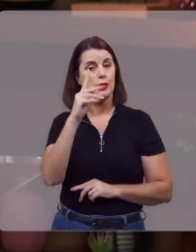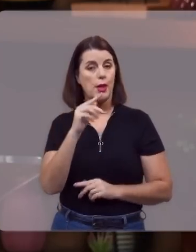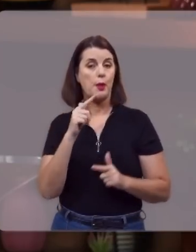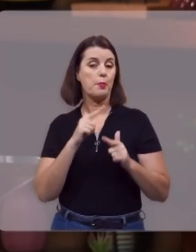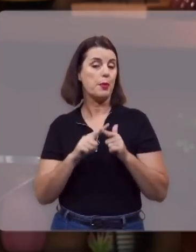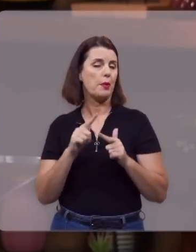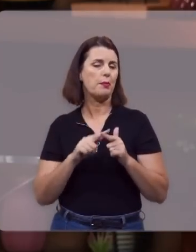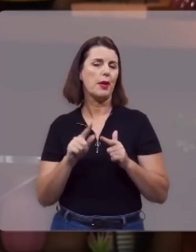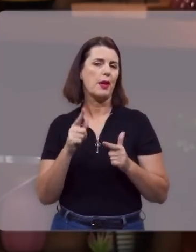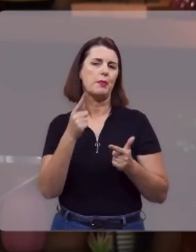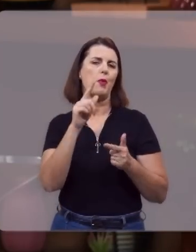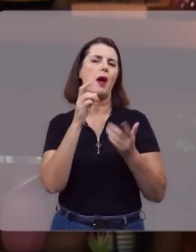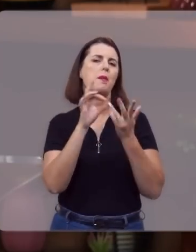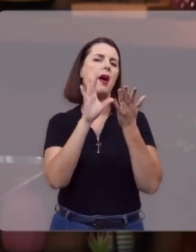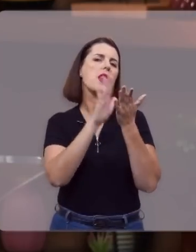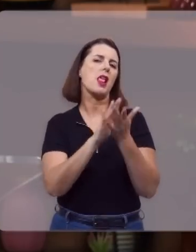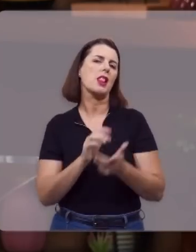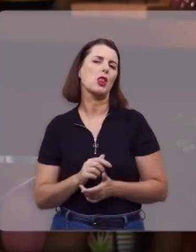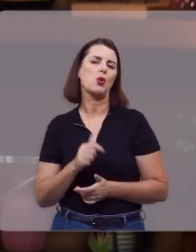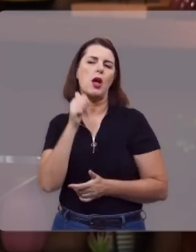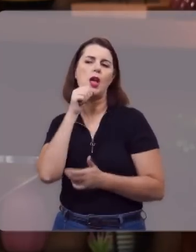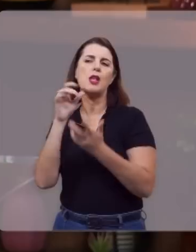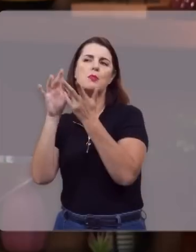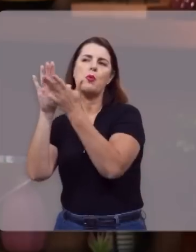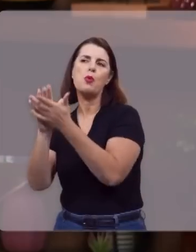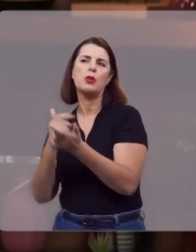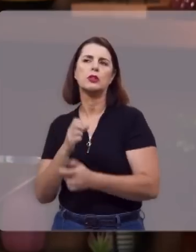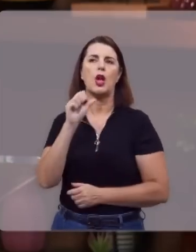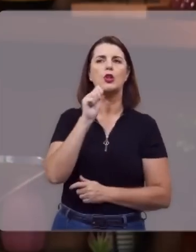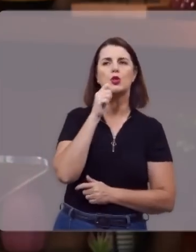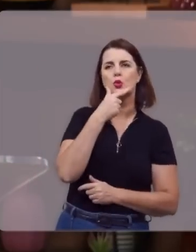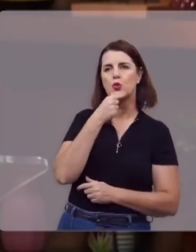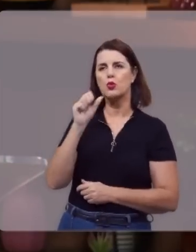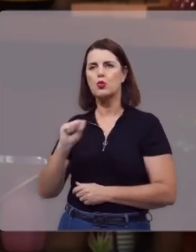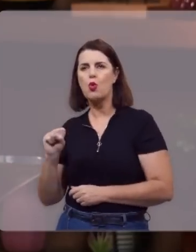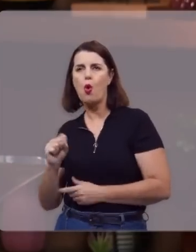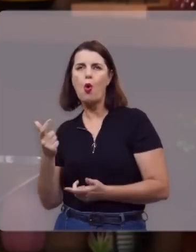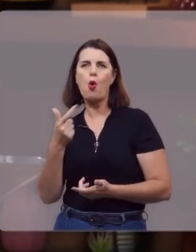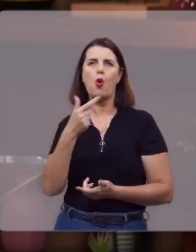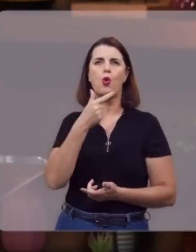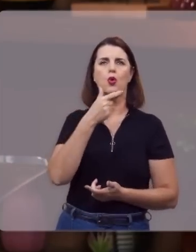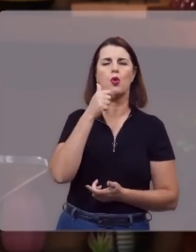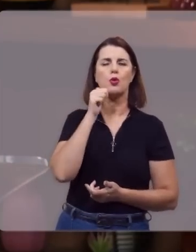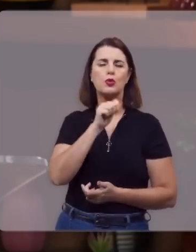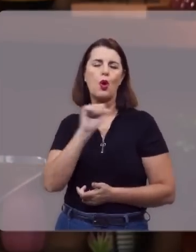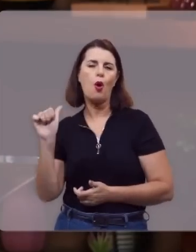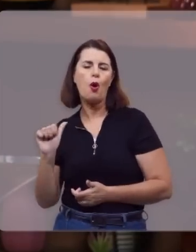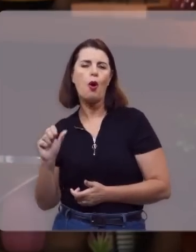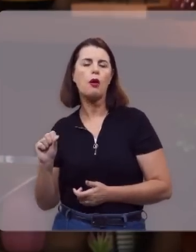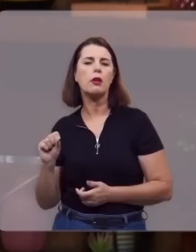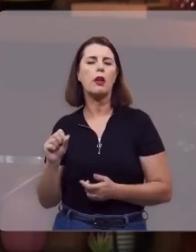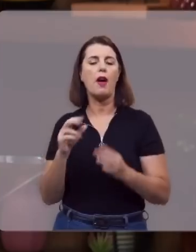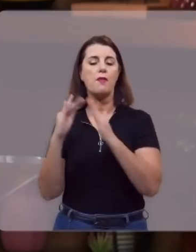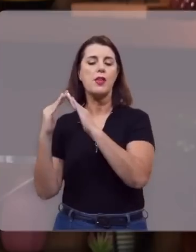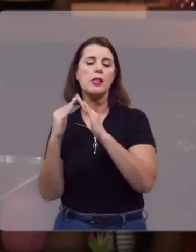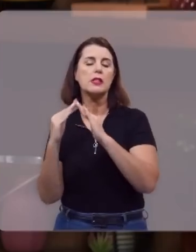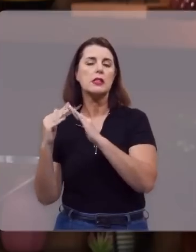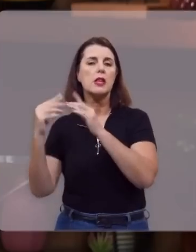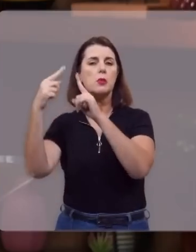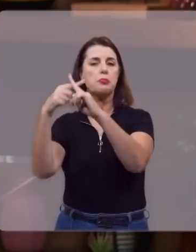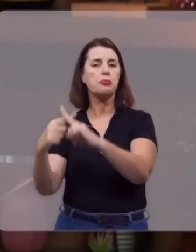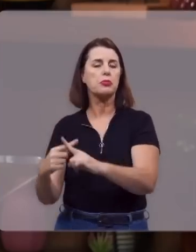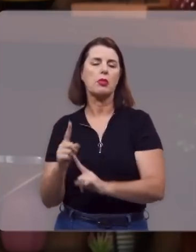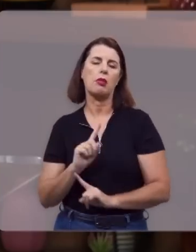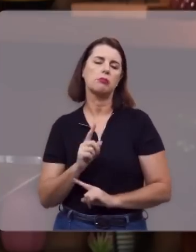problema não é seu marido, não é sua mulher, não é seu sogro, não é sua sogra, não é seu vizinho, não é seu